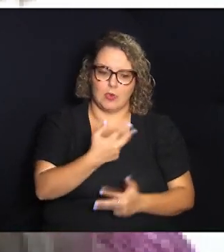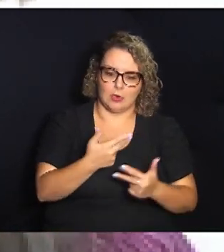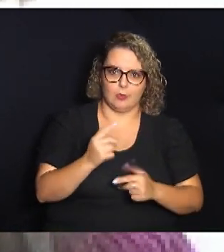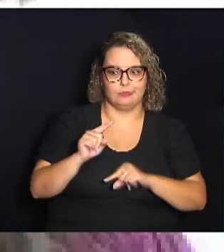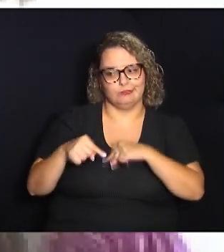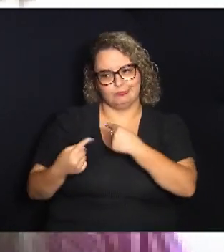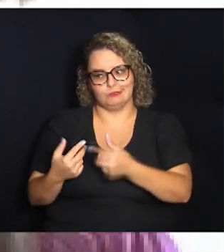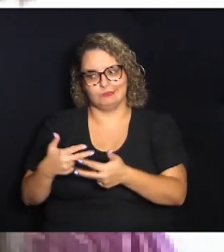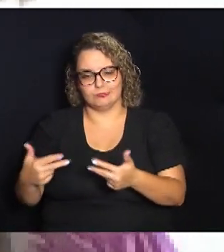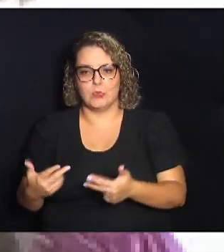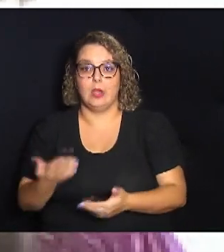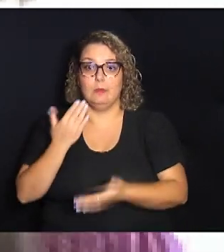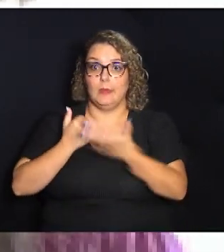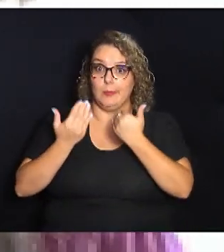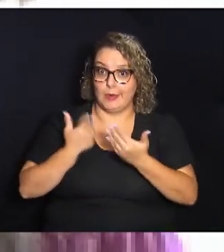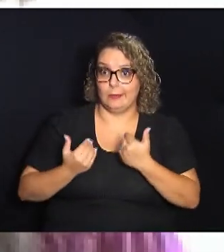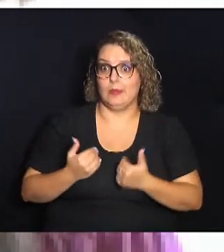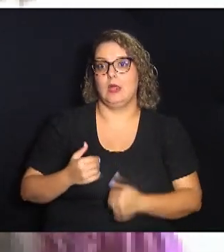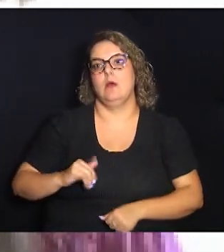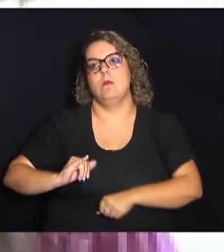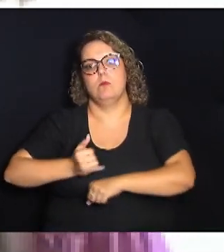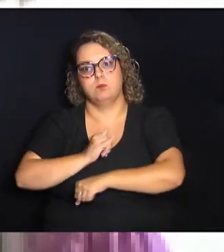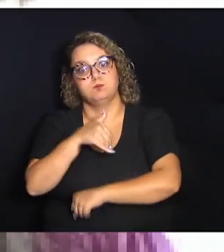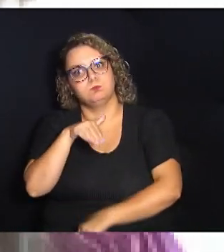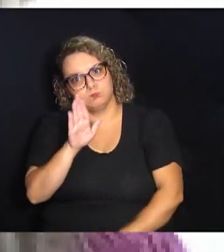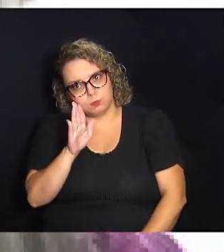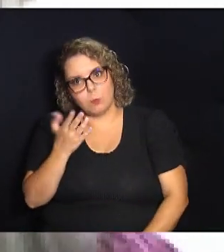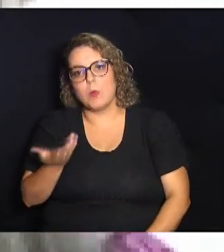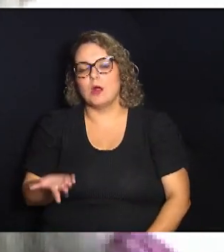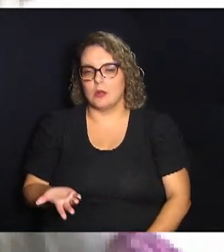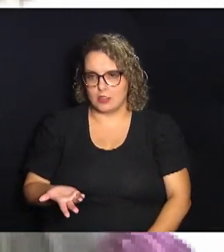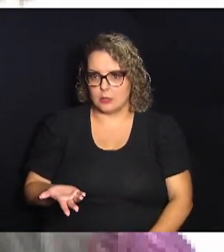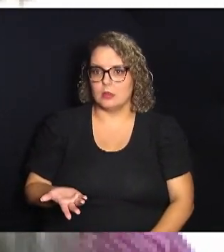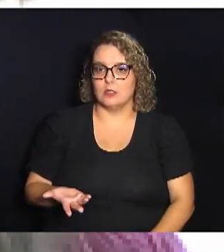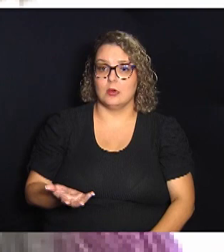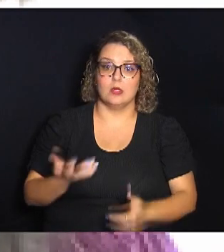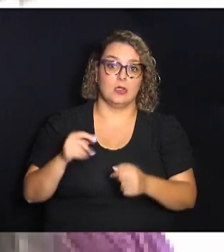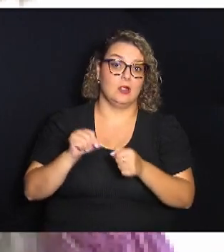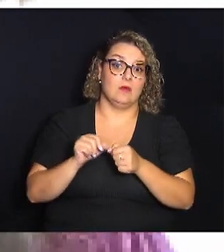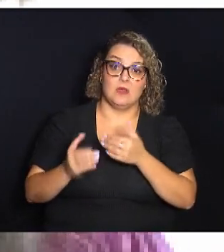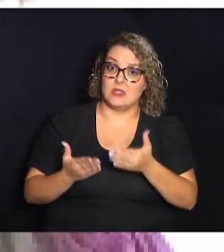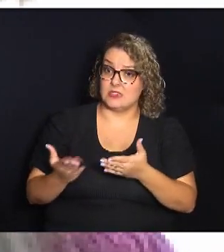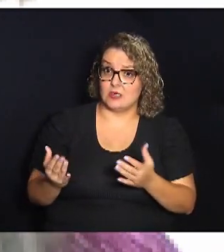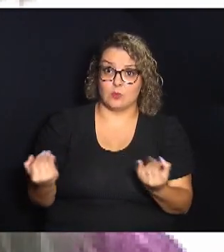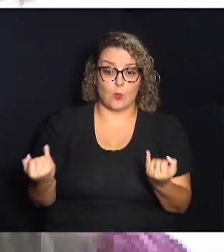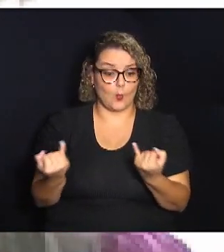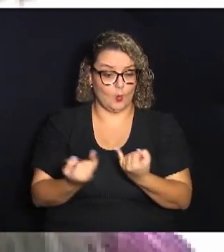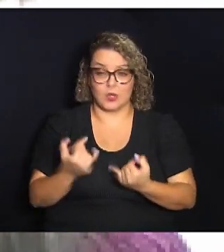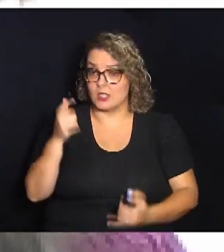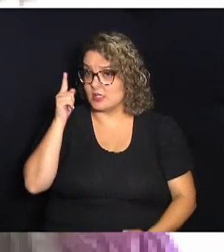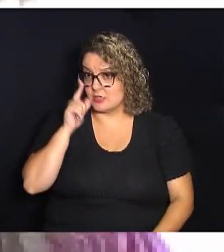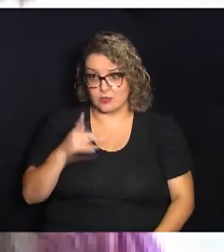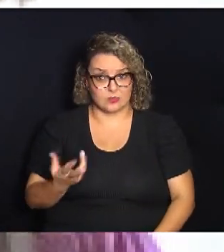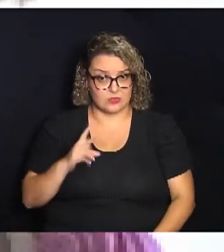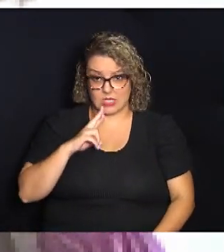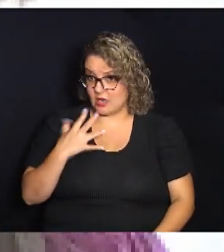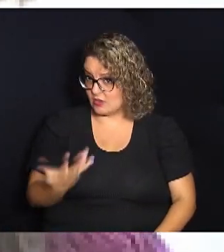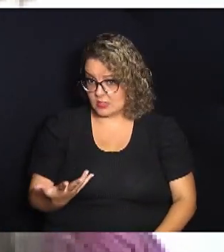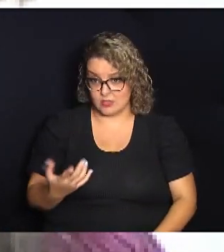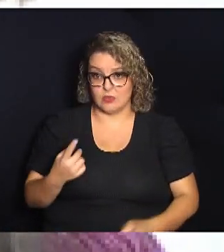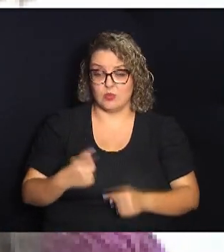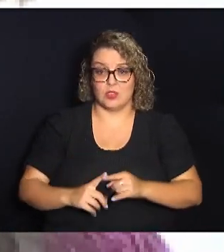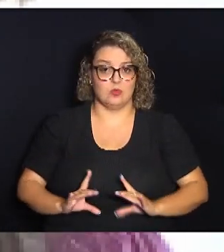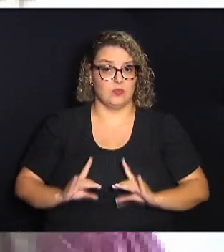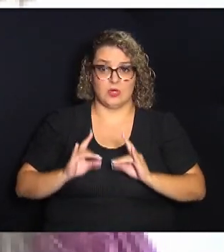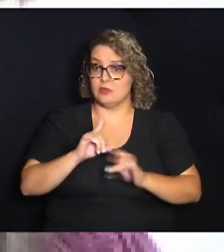começa a comer mais, comendo mais, ela engorda, ela quer fazer o tratamento para emagrecer, não dá resultado, porque os hormônios